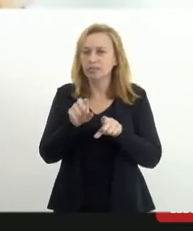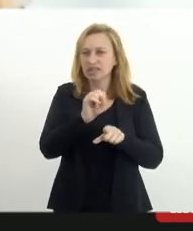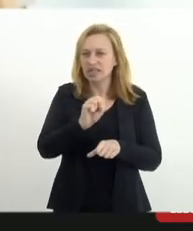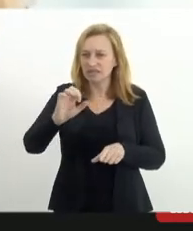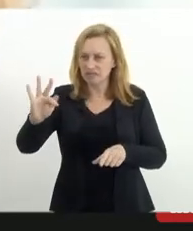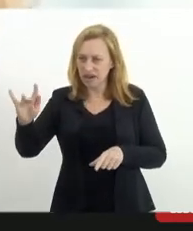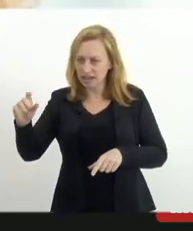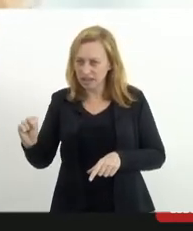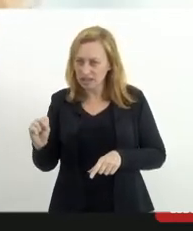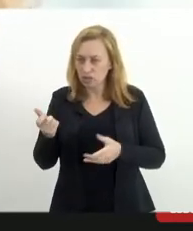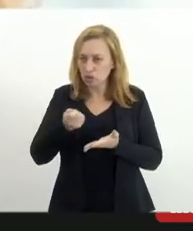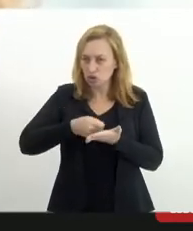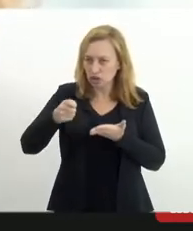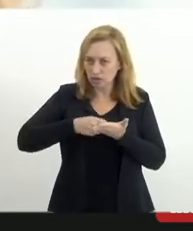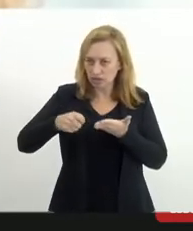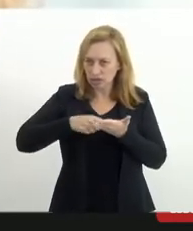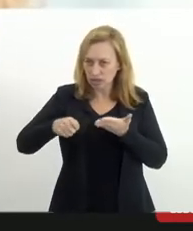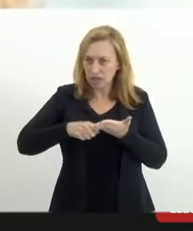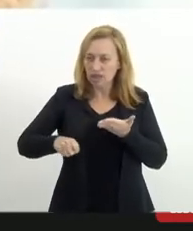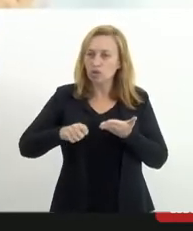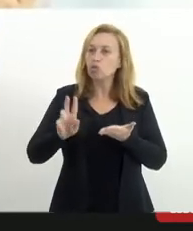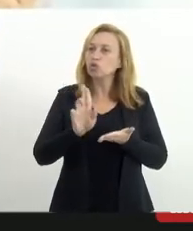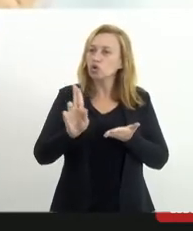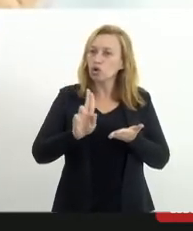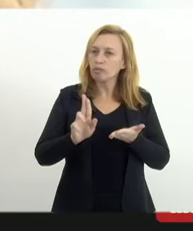Estou escrevendo aqui NP,